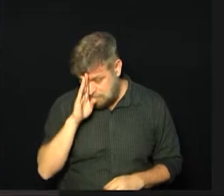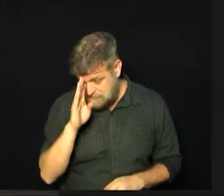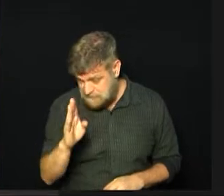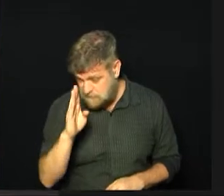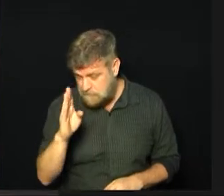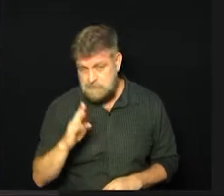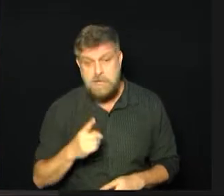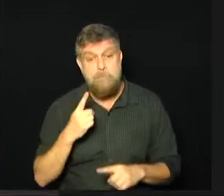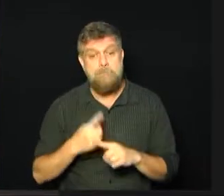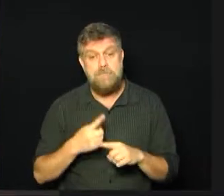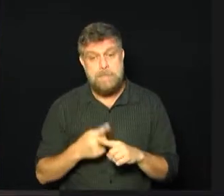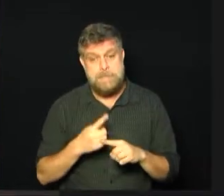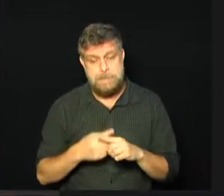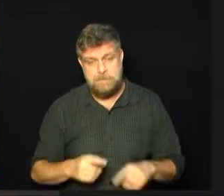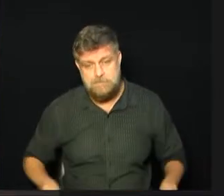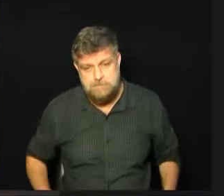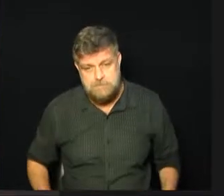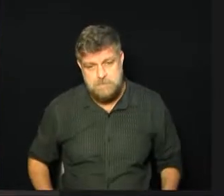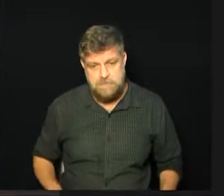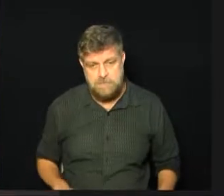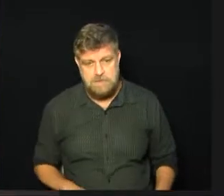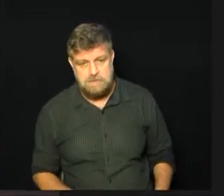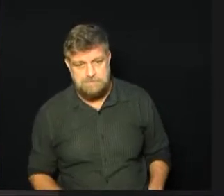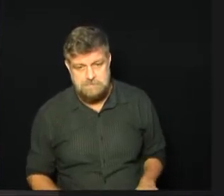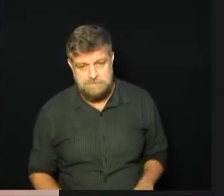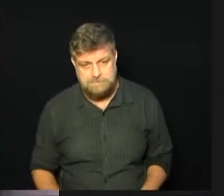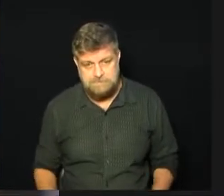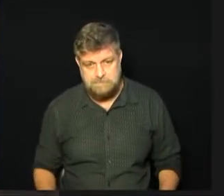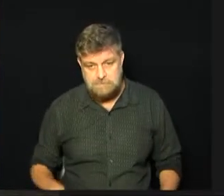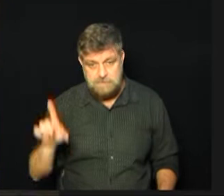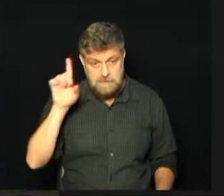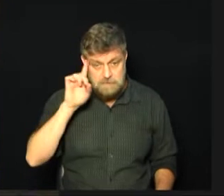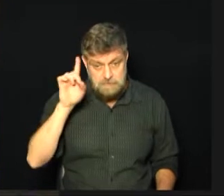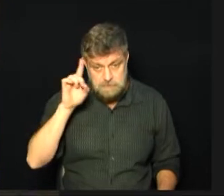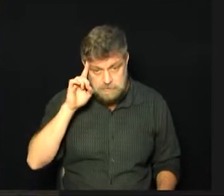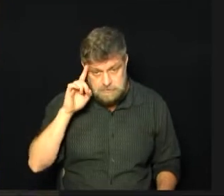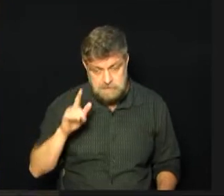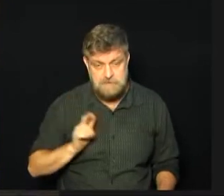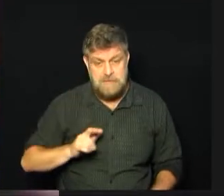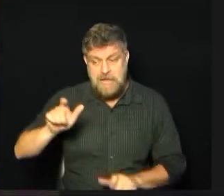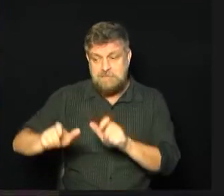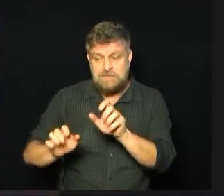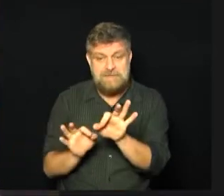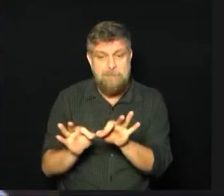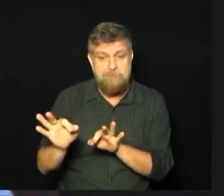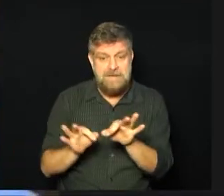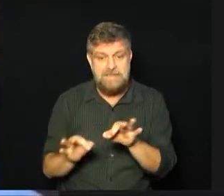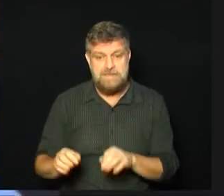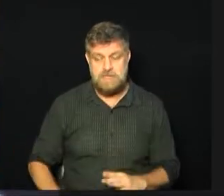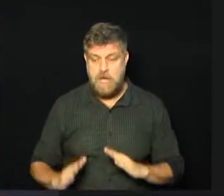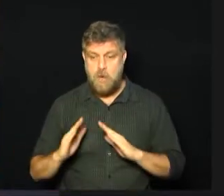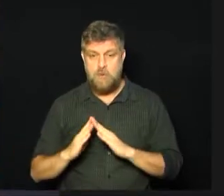principalmente porque é uma data que as pessoas têm que se planejar, as escolas de samba têm que